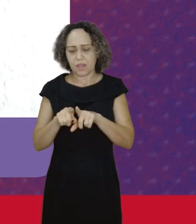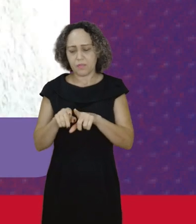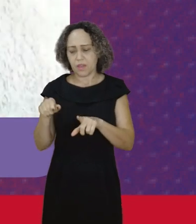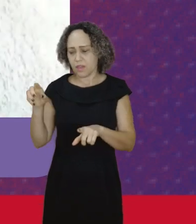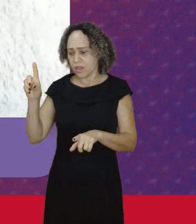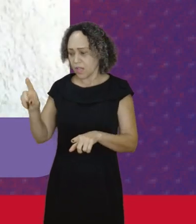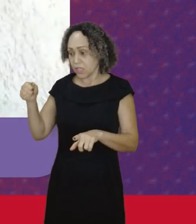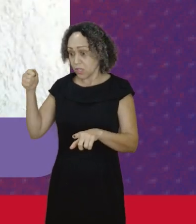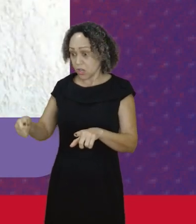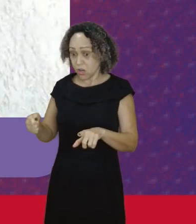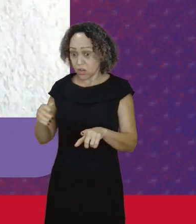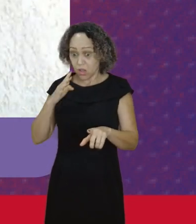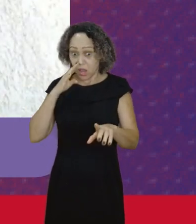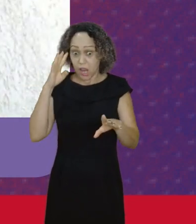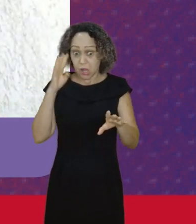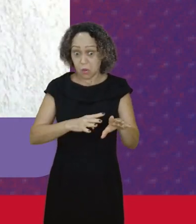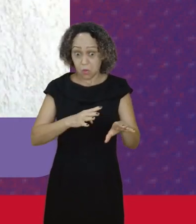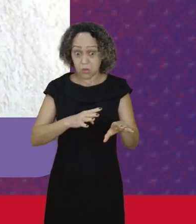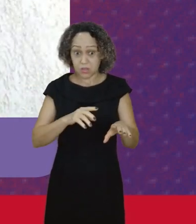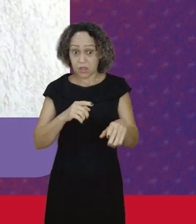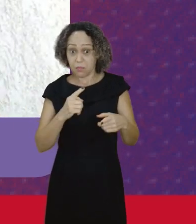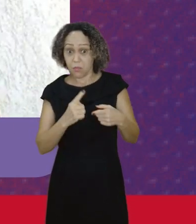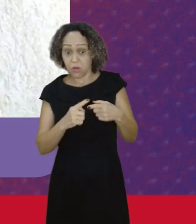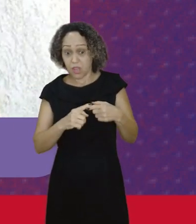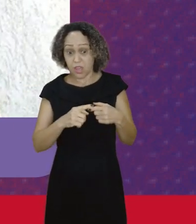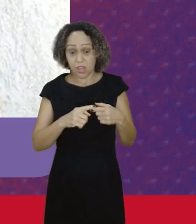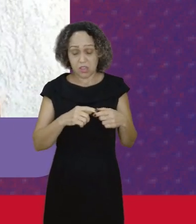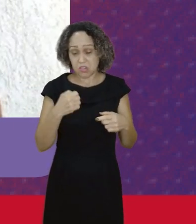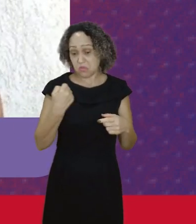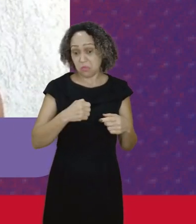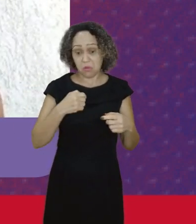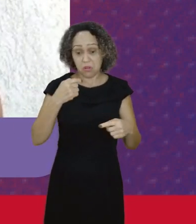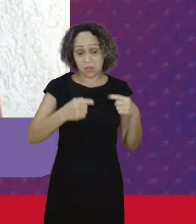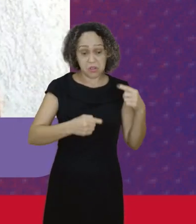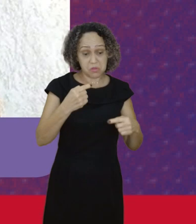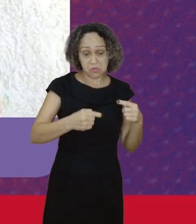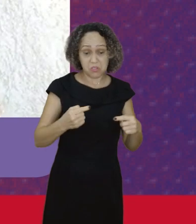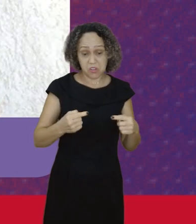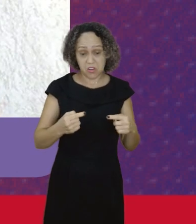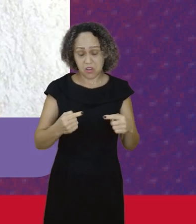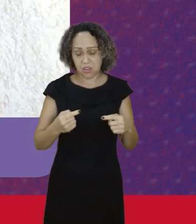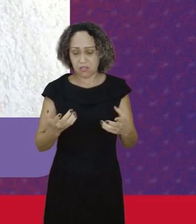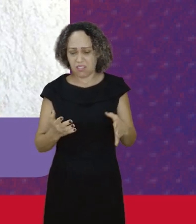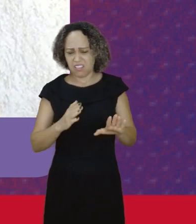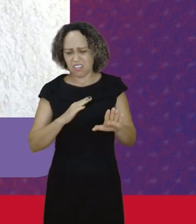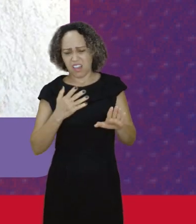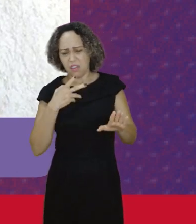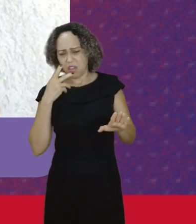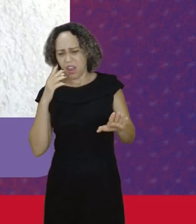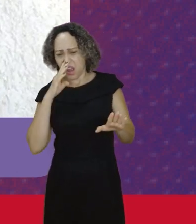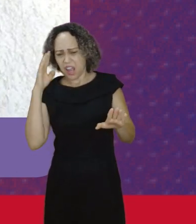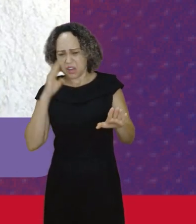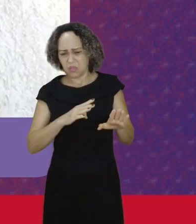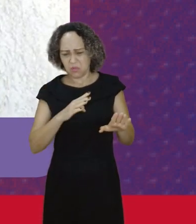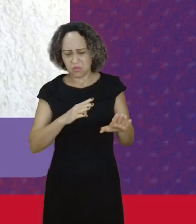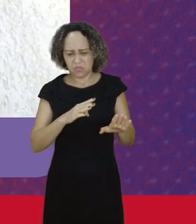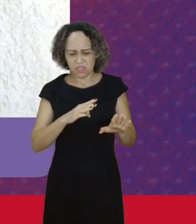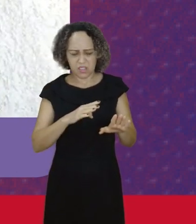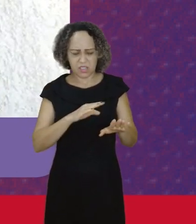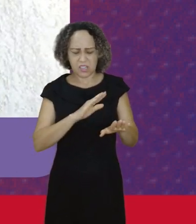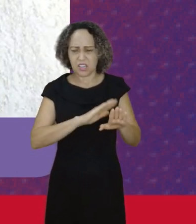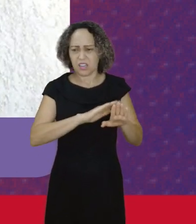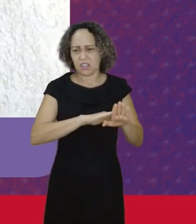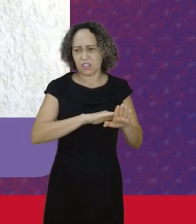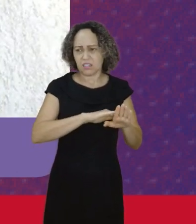a cruzada contra a ideologia de gênero que a Selma trouxe. Não falar de sexualidade nas escolas, né,